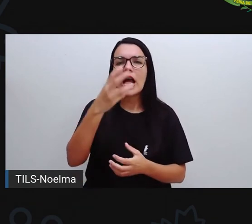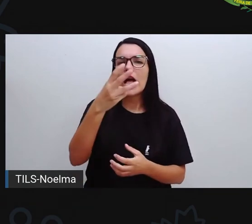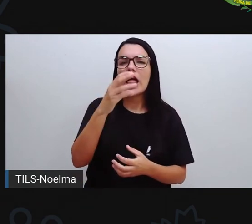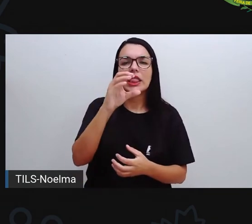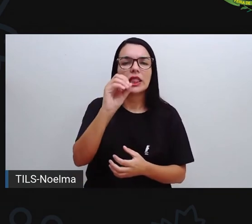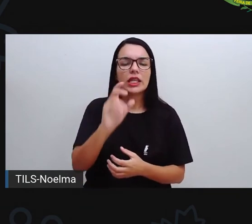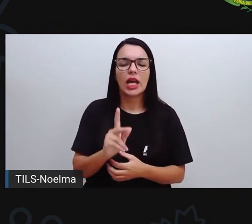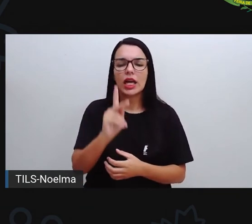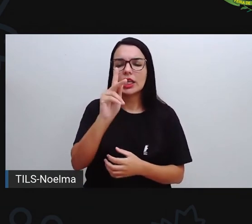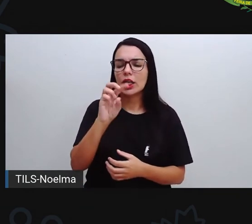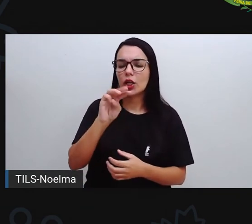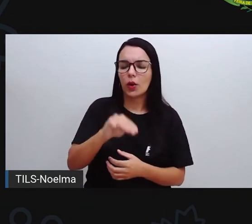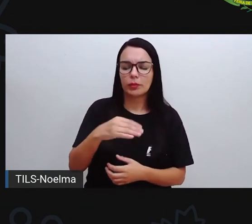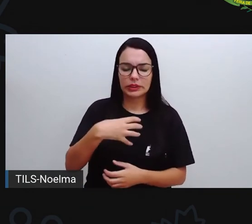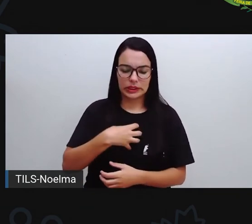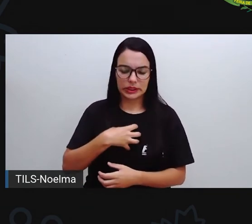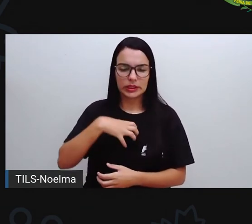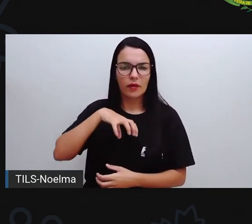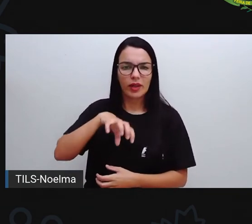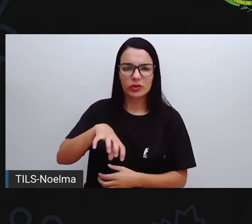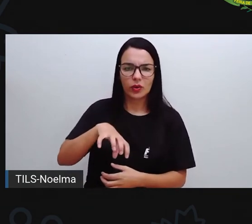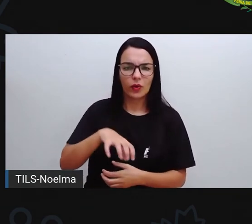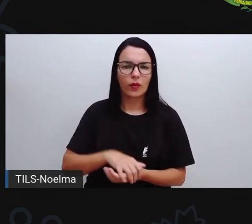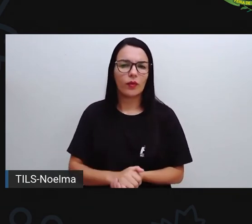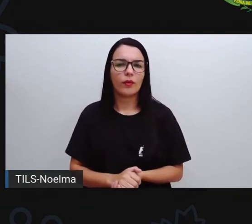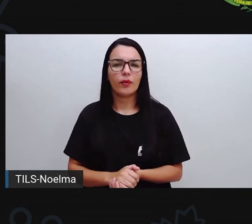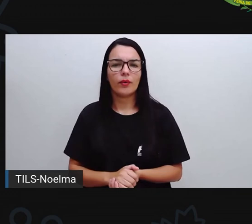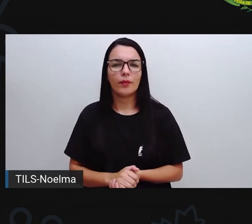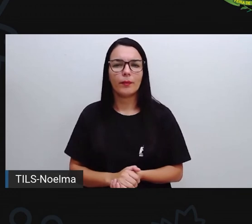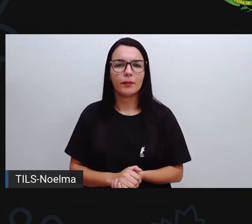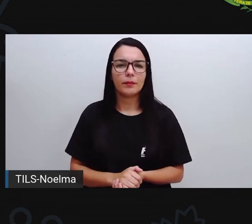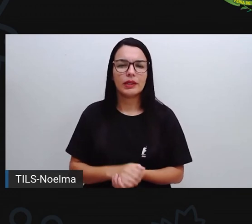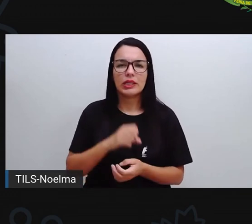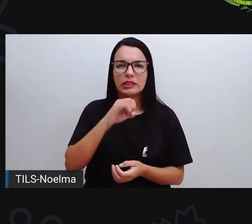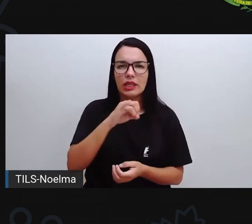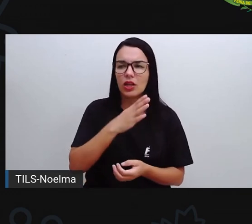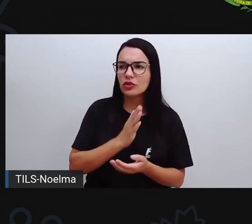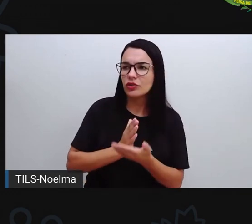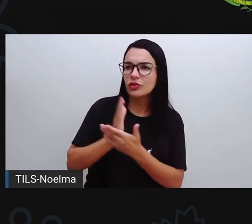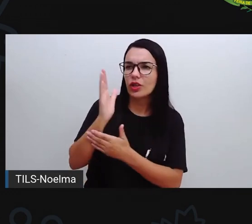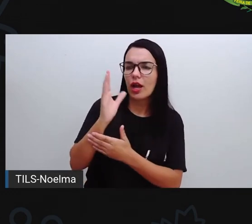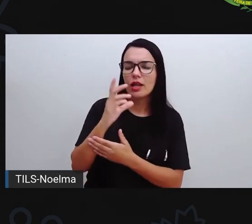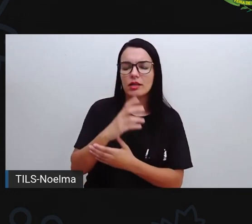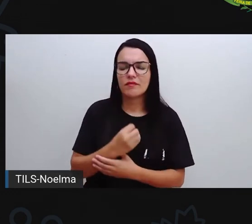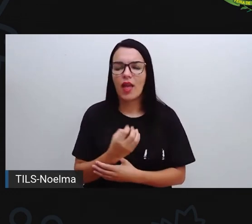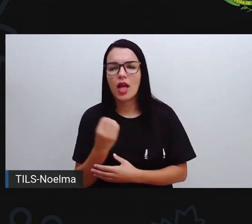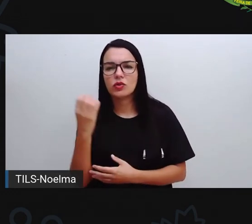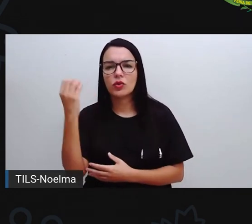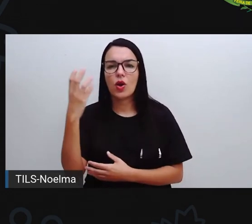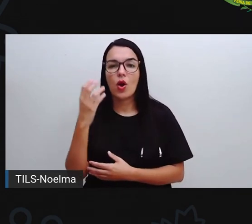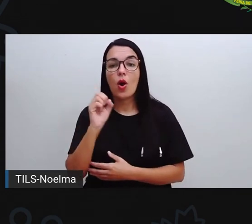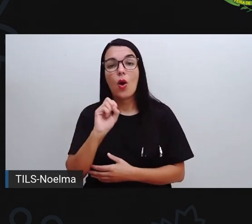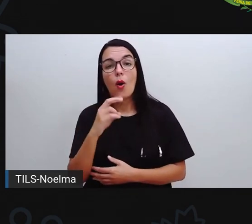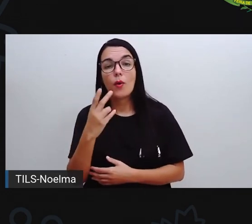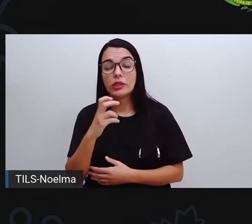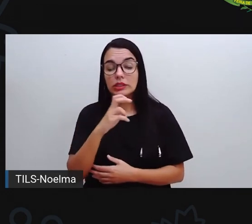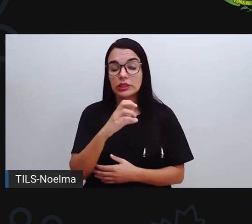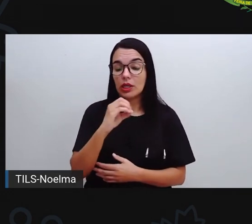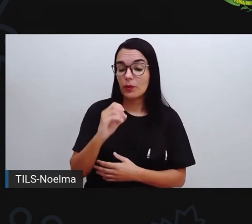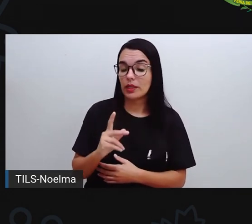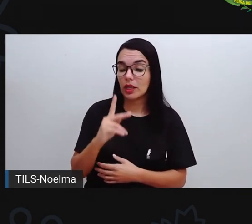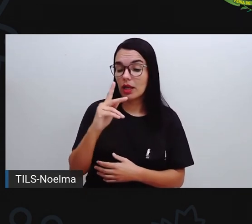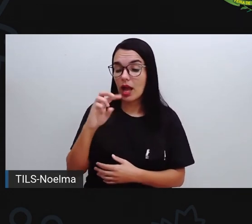quilômetros de Salvador, a 50 quilômetros de Salvador, quando a gente está indo para lá, ou então de lá para cá, 50 quilômetros de